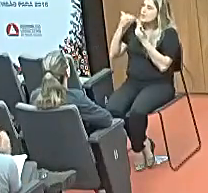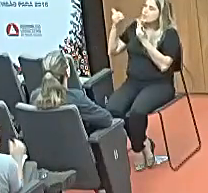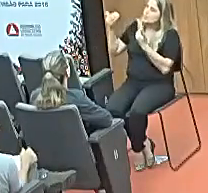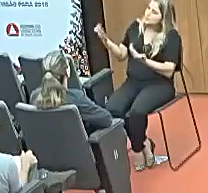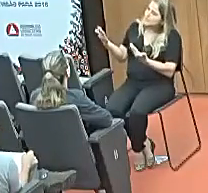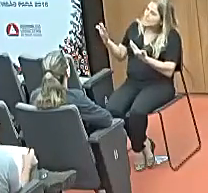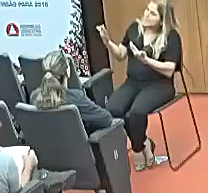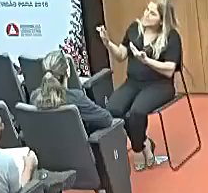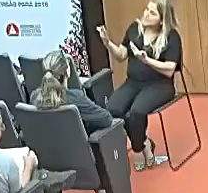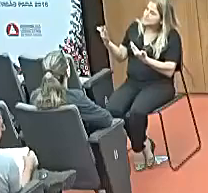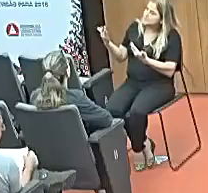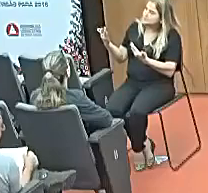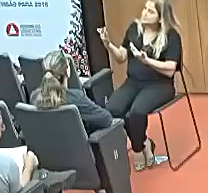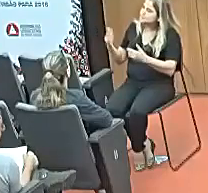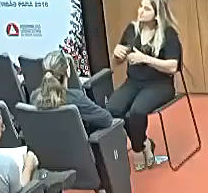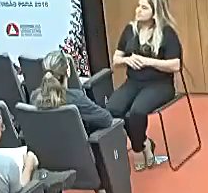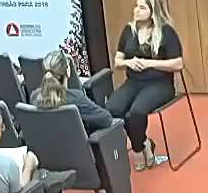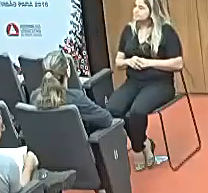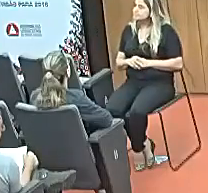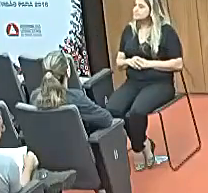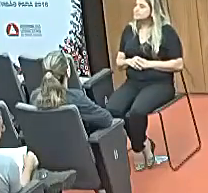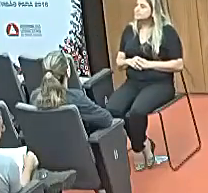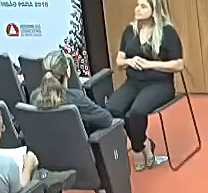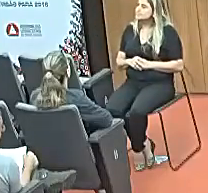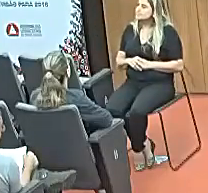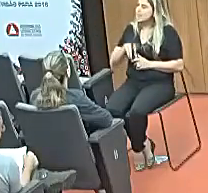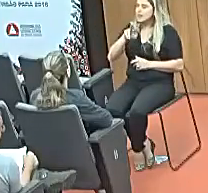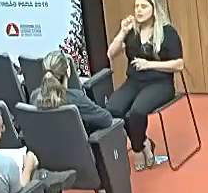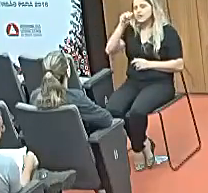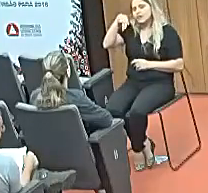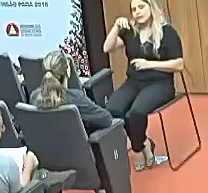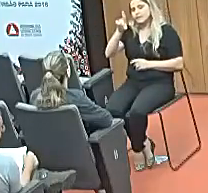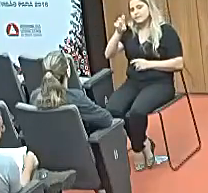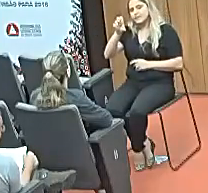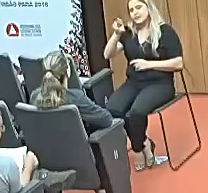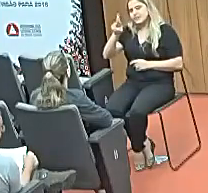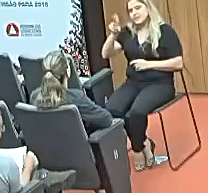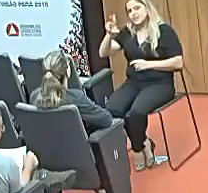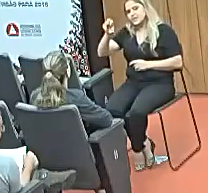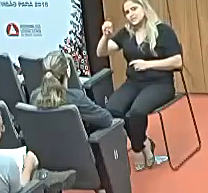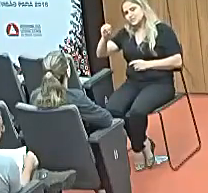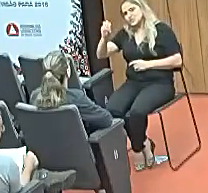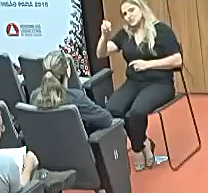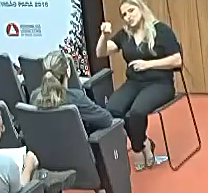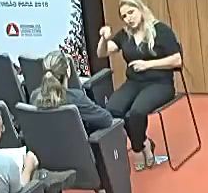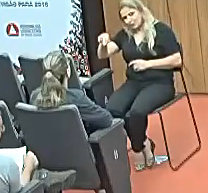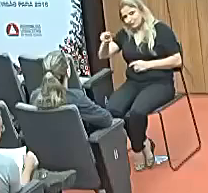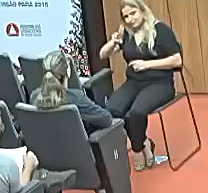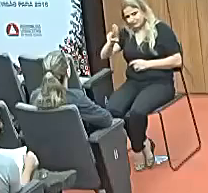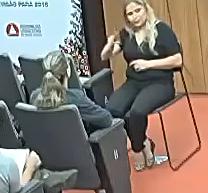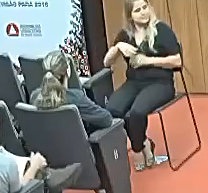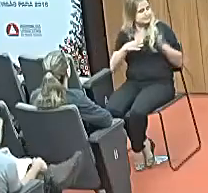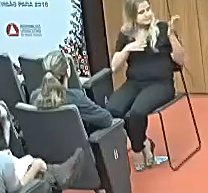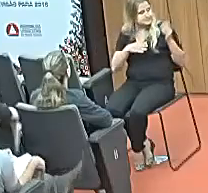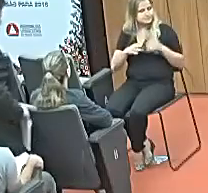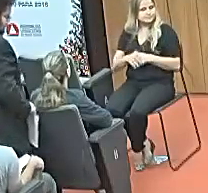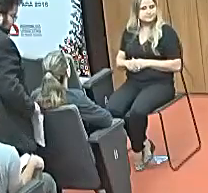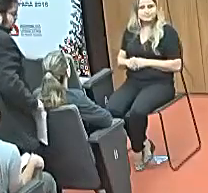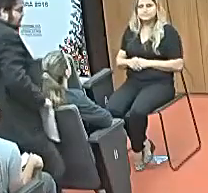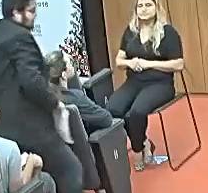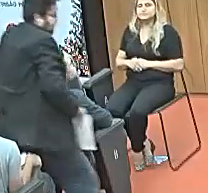no eixo saúde e proteção social é tema saúde pública convite do rogério dos santos juninho como